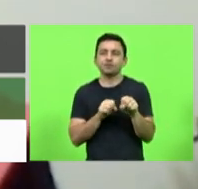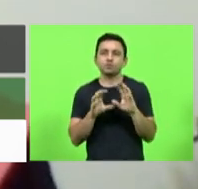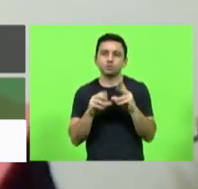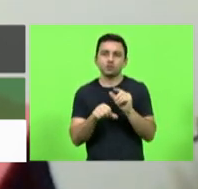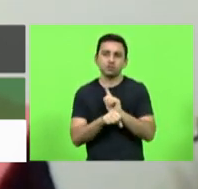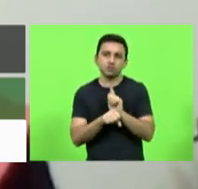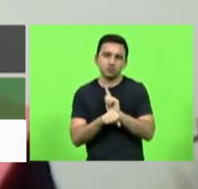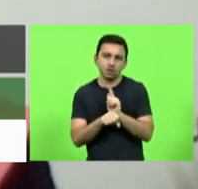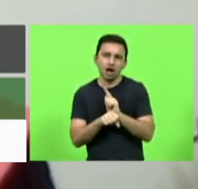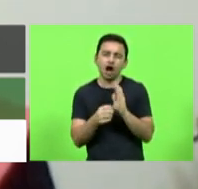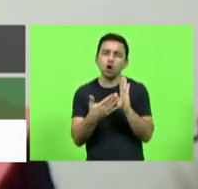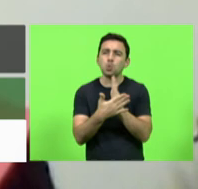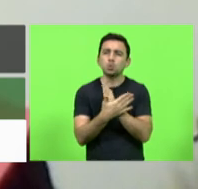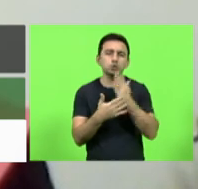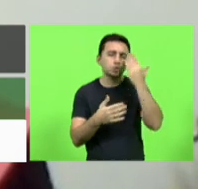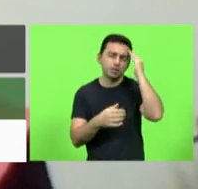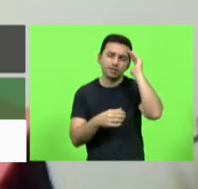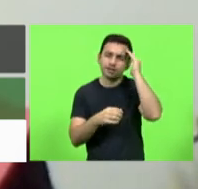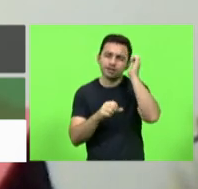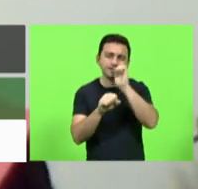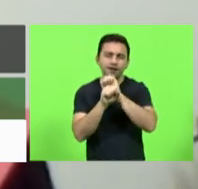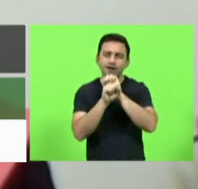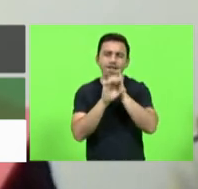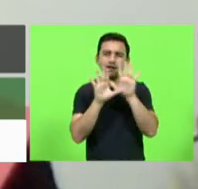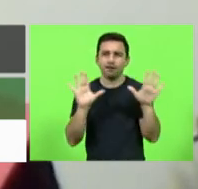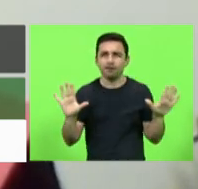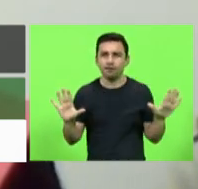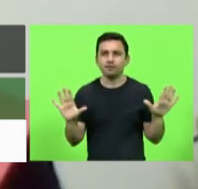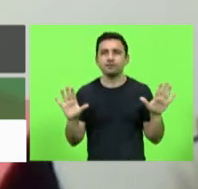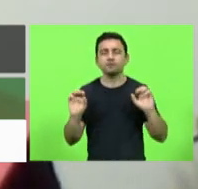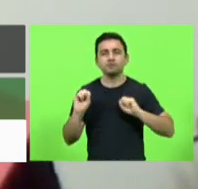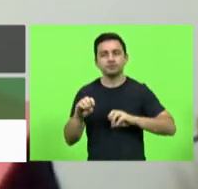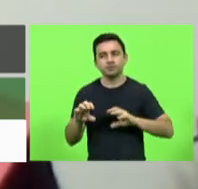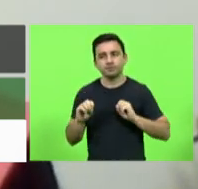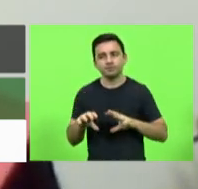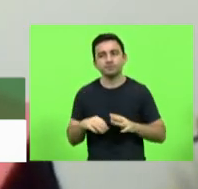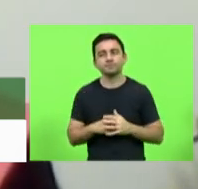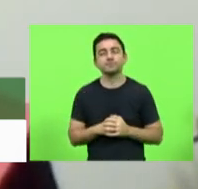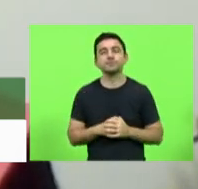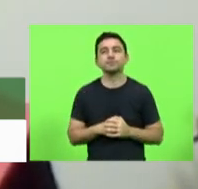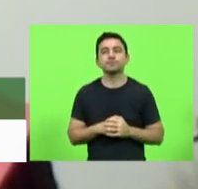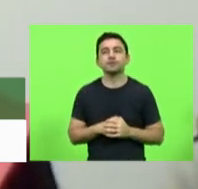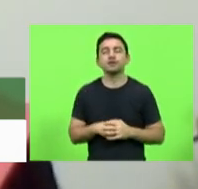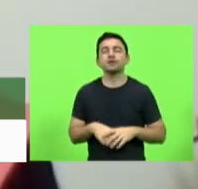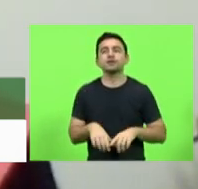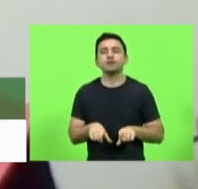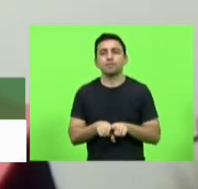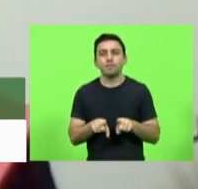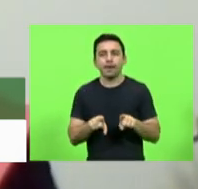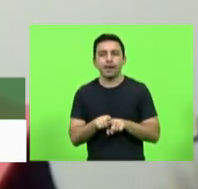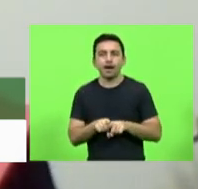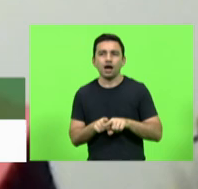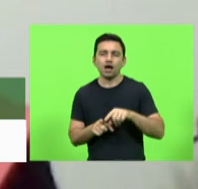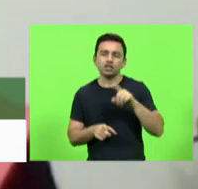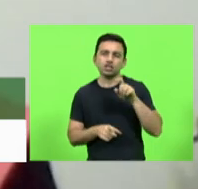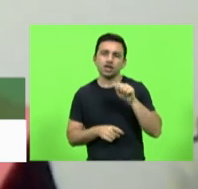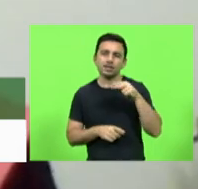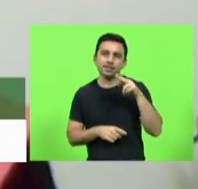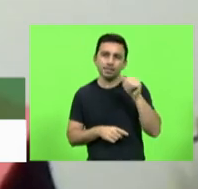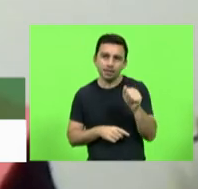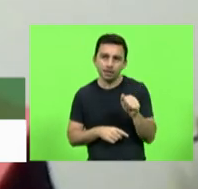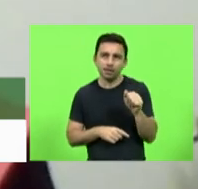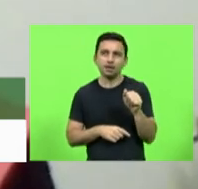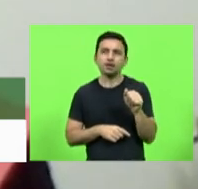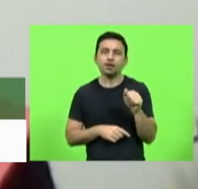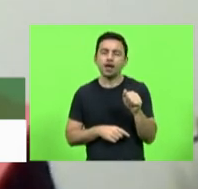as contribuições dessas duas profissões na educação. E a Xana, assistente social, diz